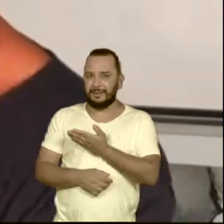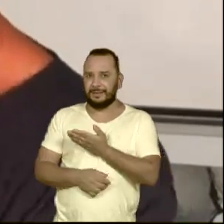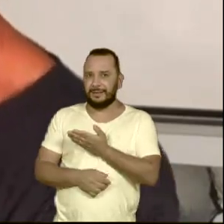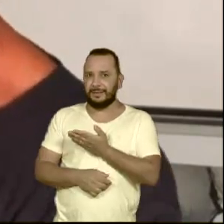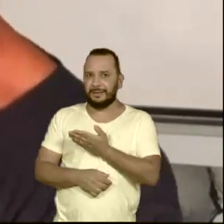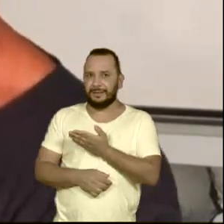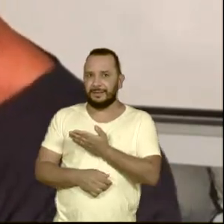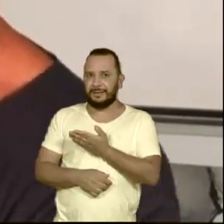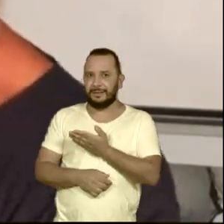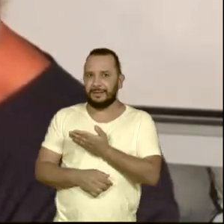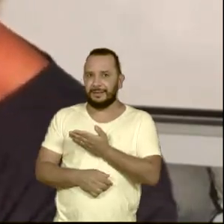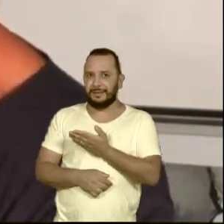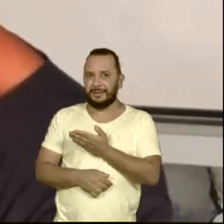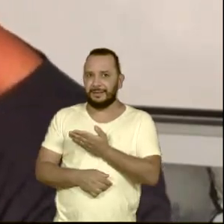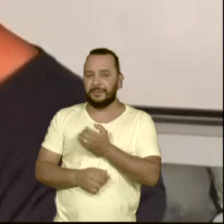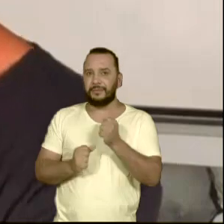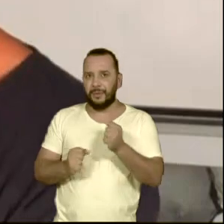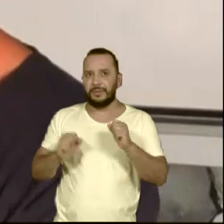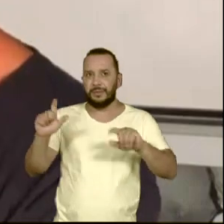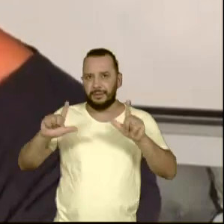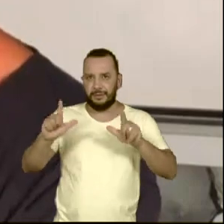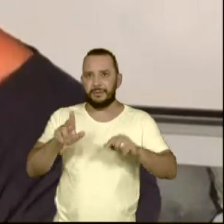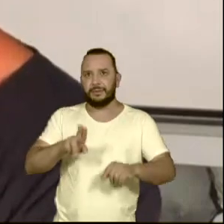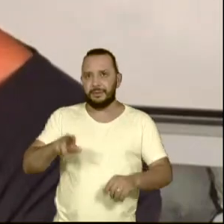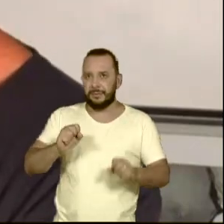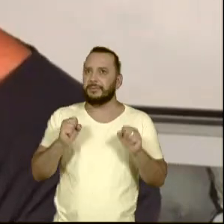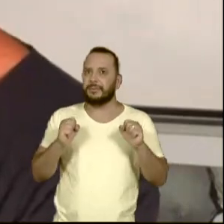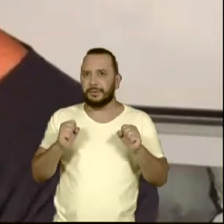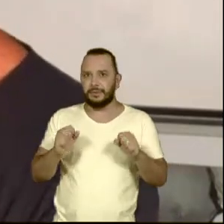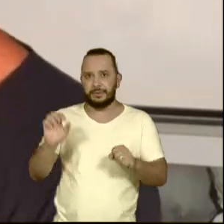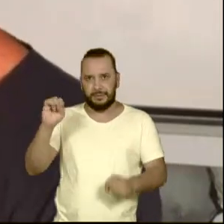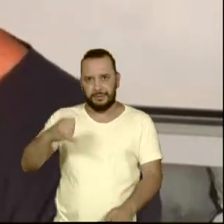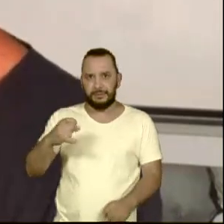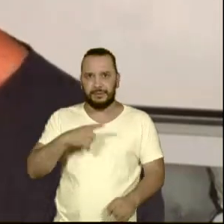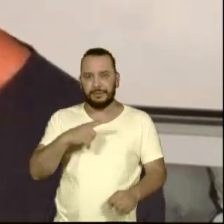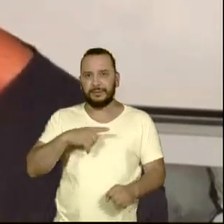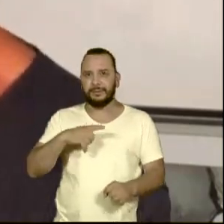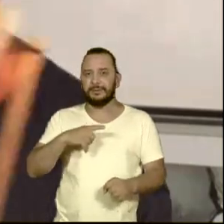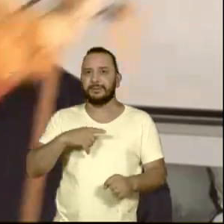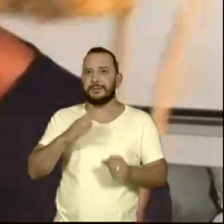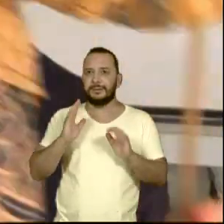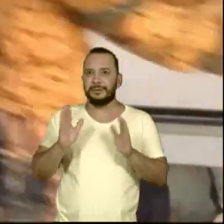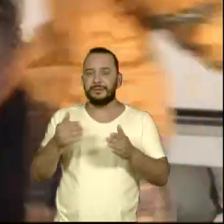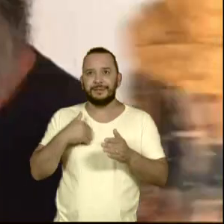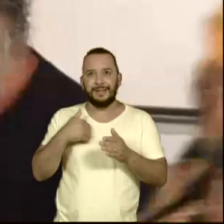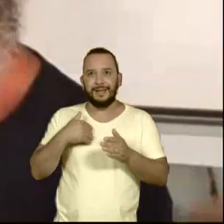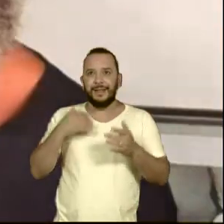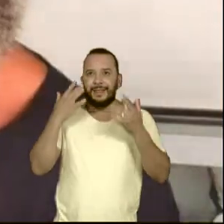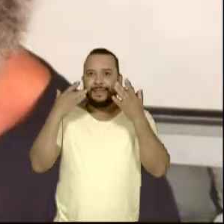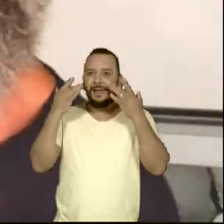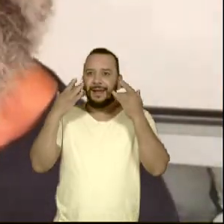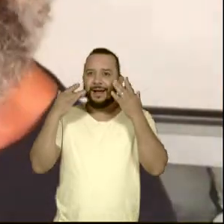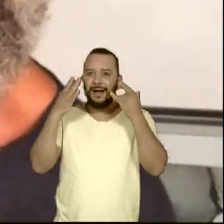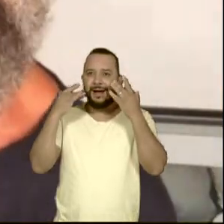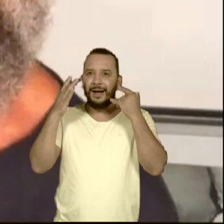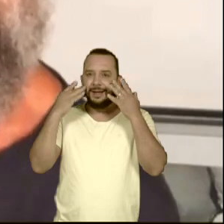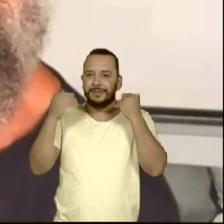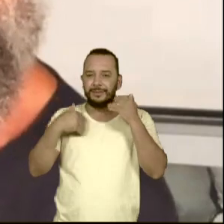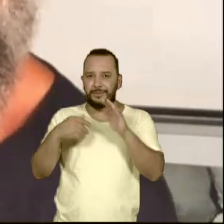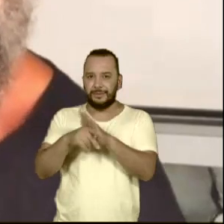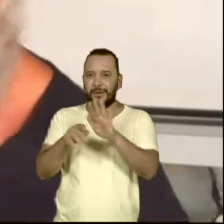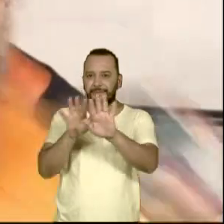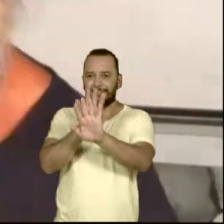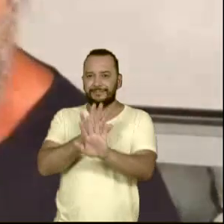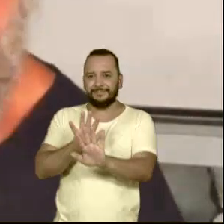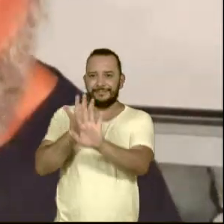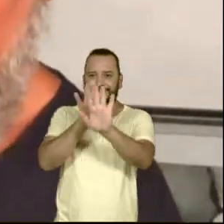Ou seja, pode ser usado em televisão? Claro que pode. Tá? Teatro de sombras. Dá licença. Não vai embora. Teatro de sombras.